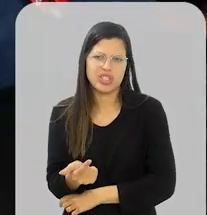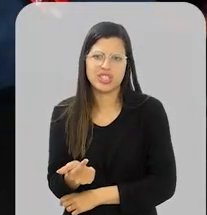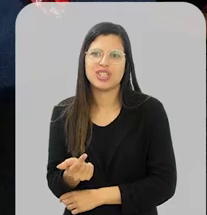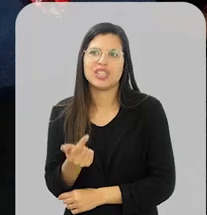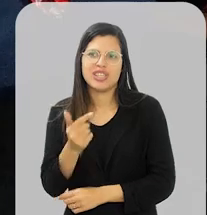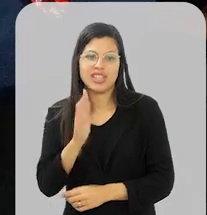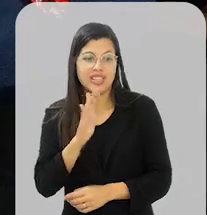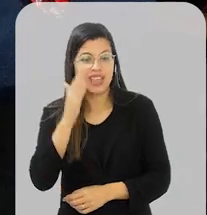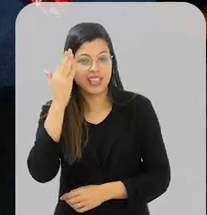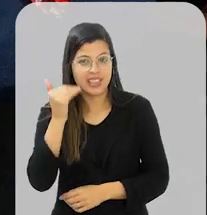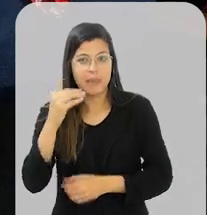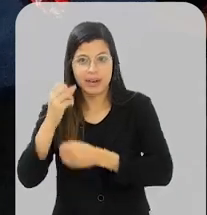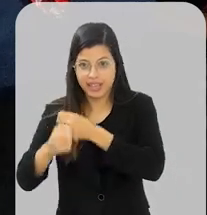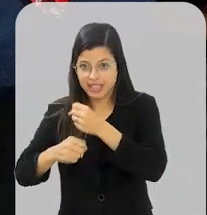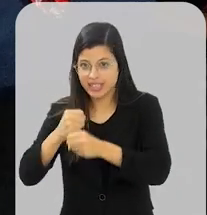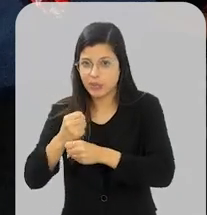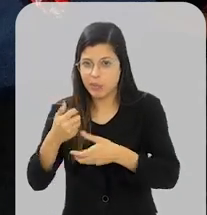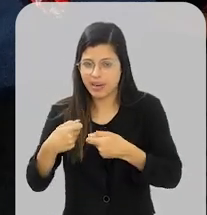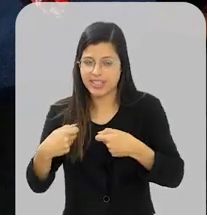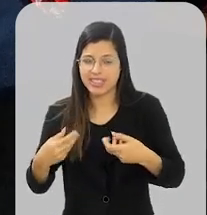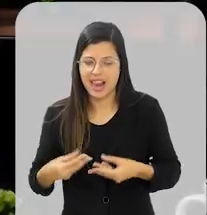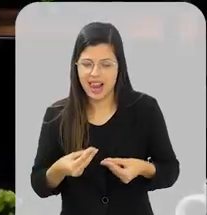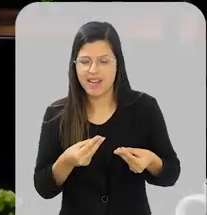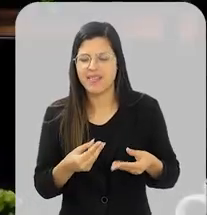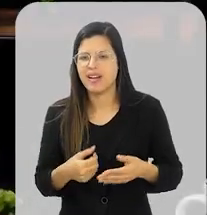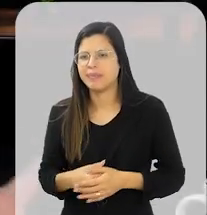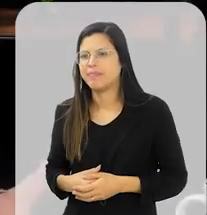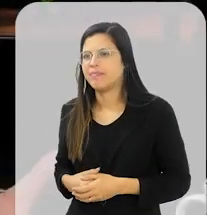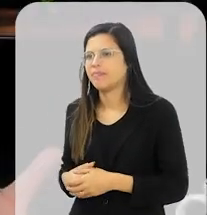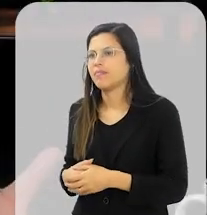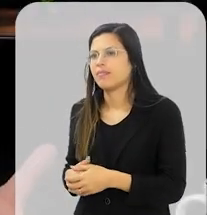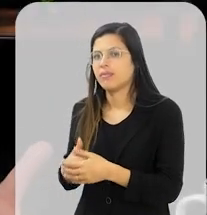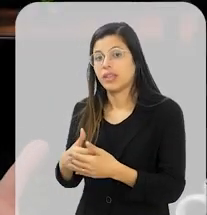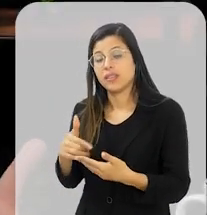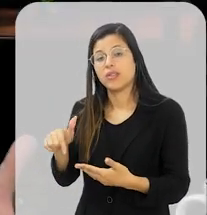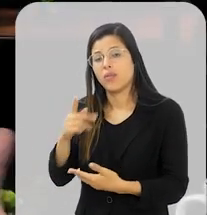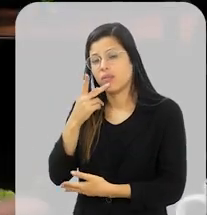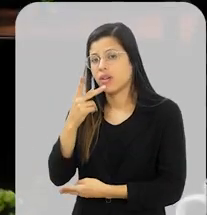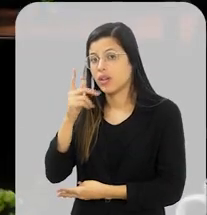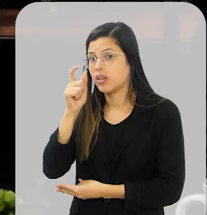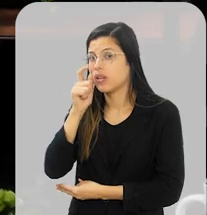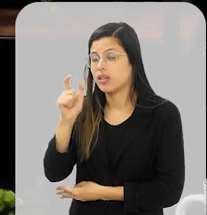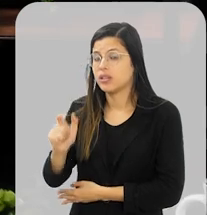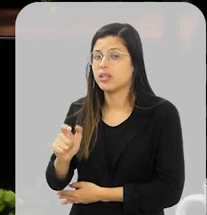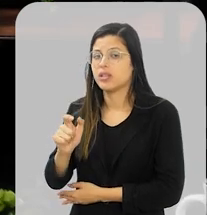você já sabe que esse ano você tem que levar então, sobre os ossos. Então, mas esse que eu te falei no início, que é o interessante, né?